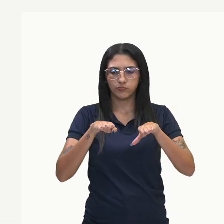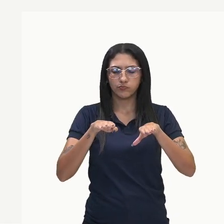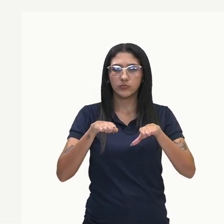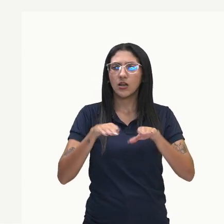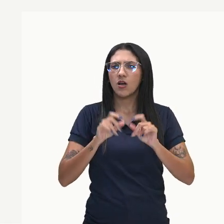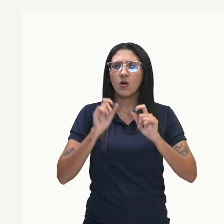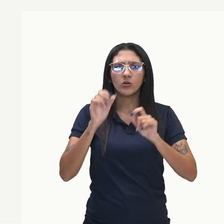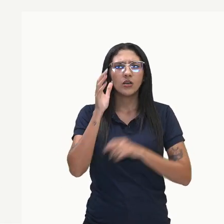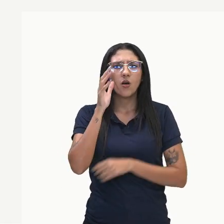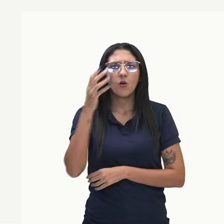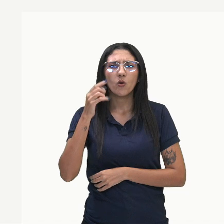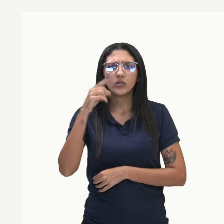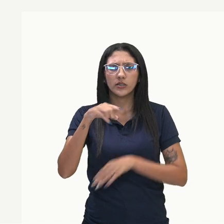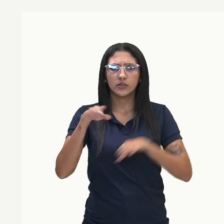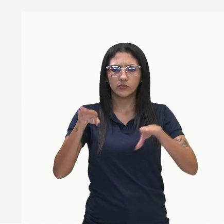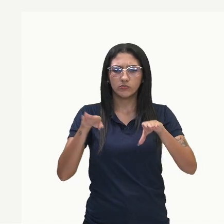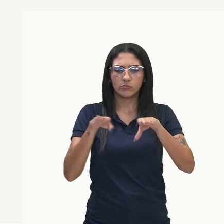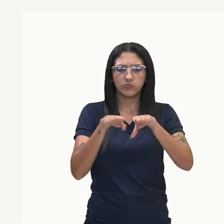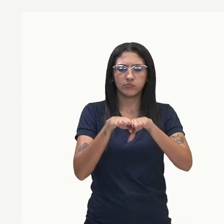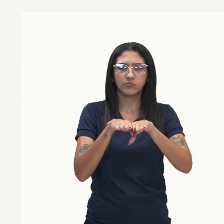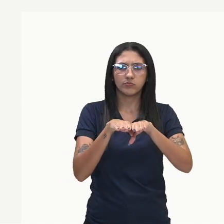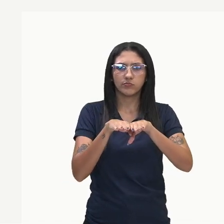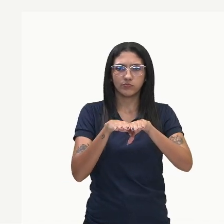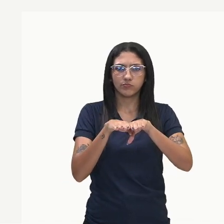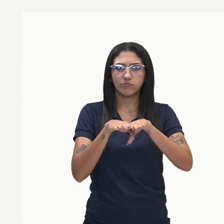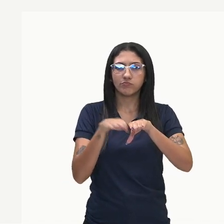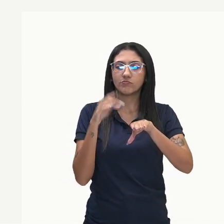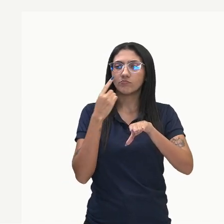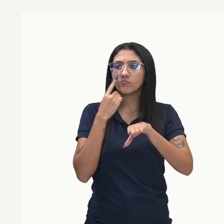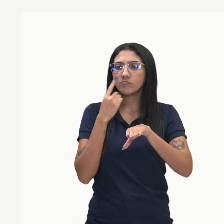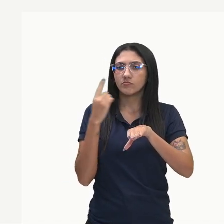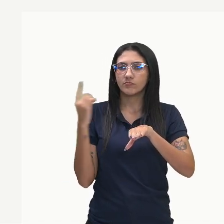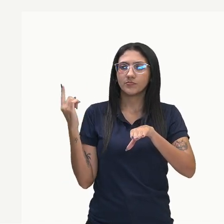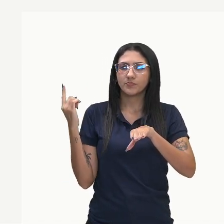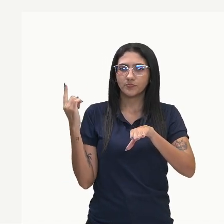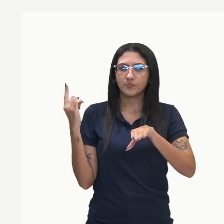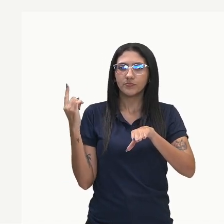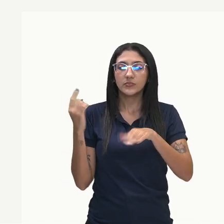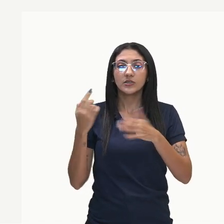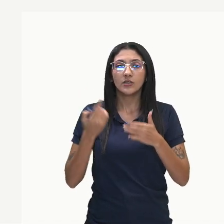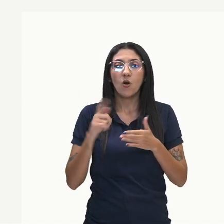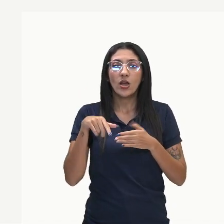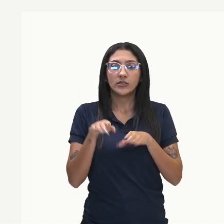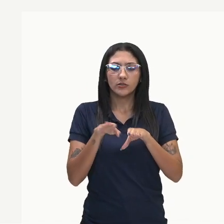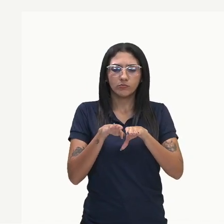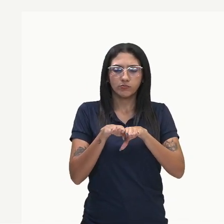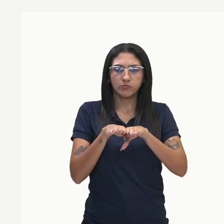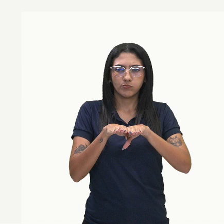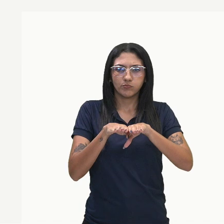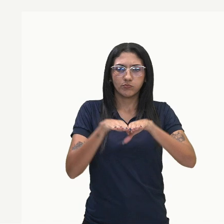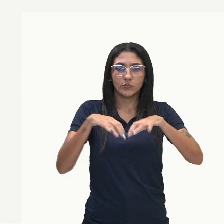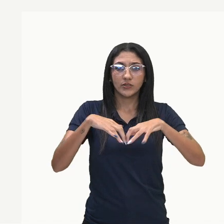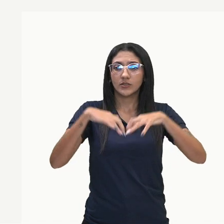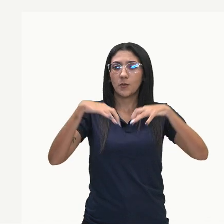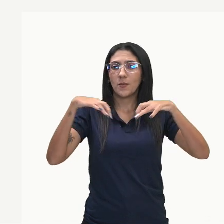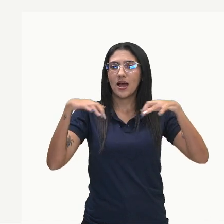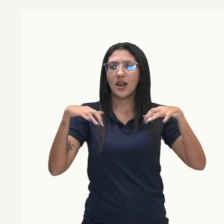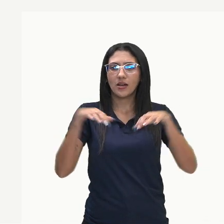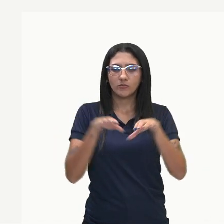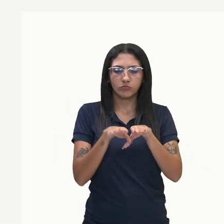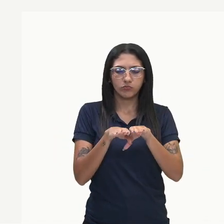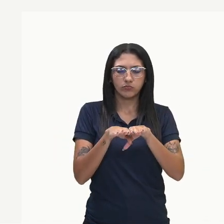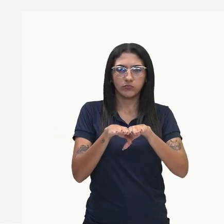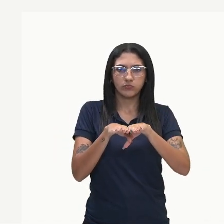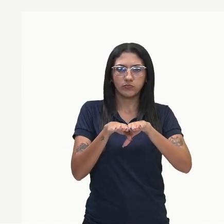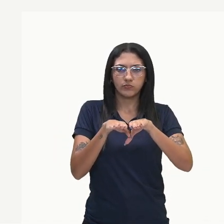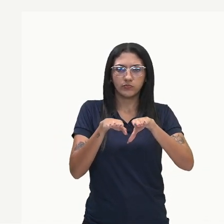no movimento chamado de divergente? Essas placas, elas vão se afastando uma das